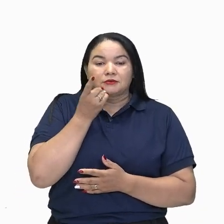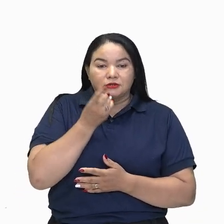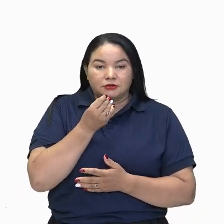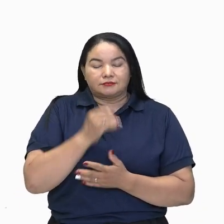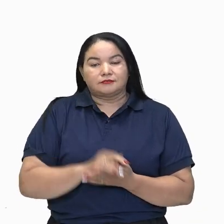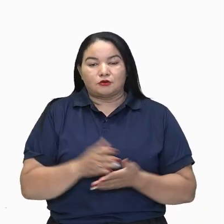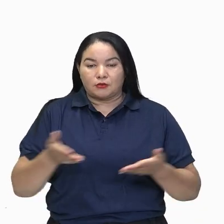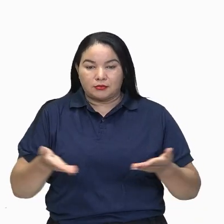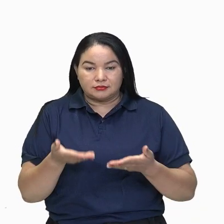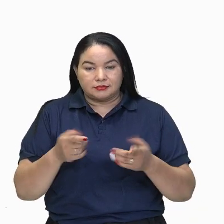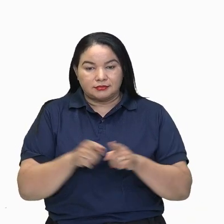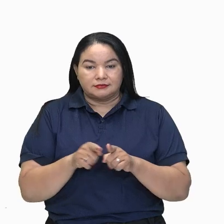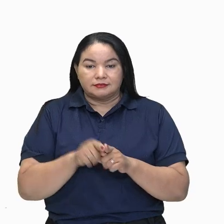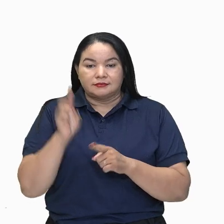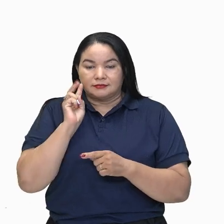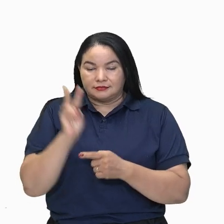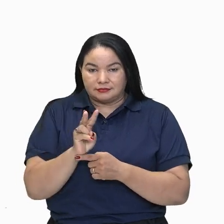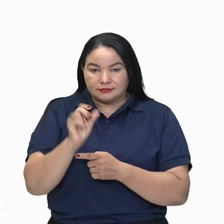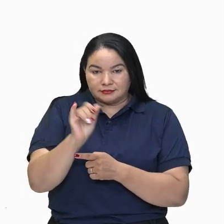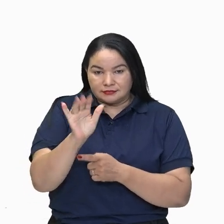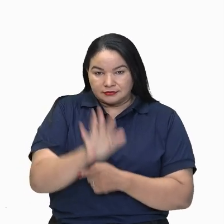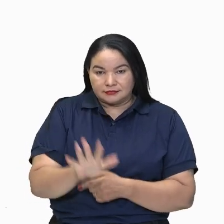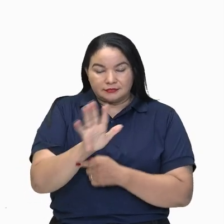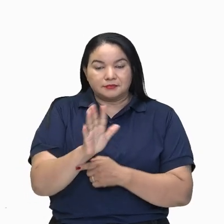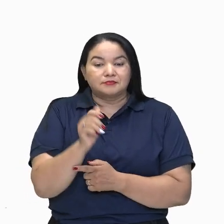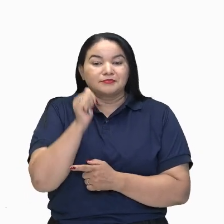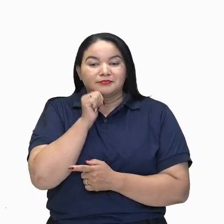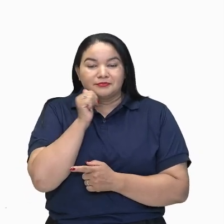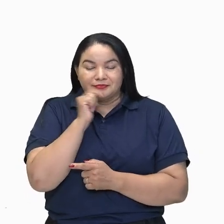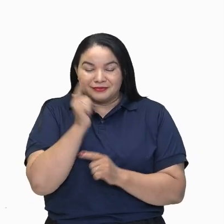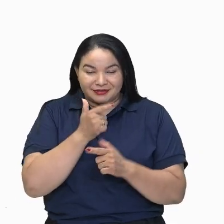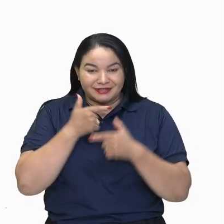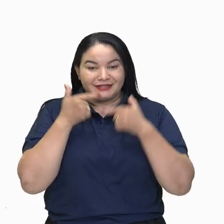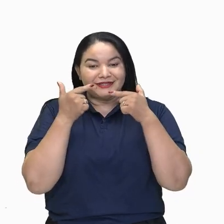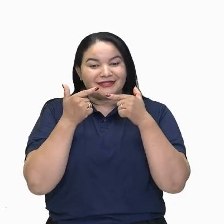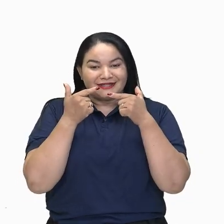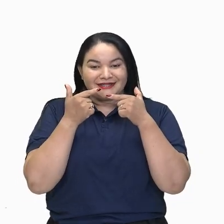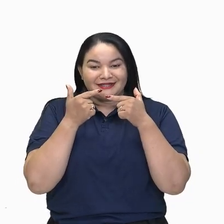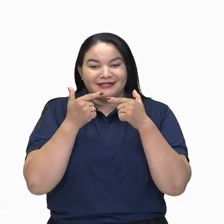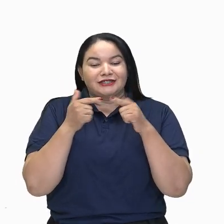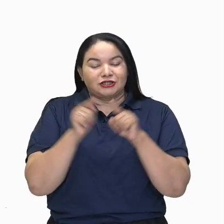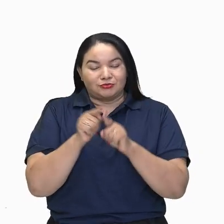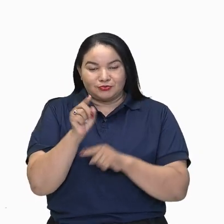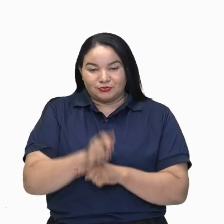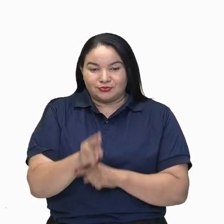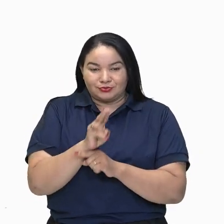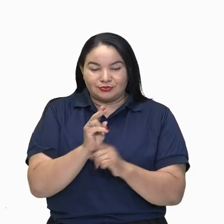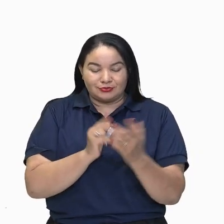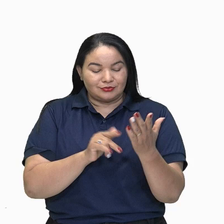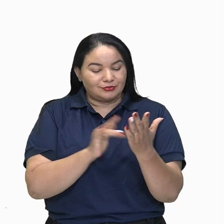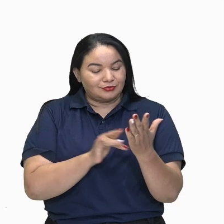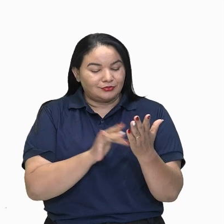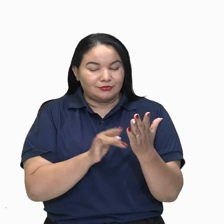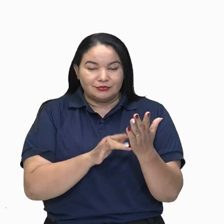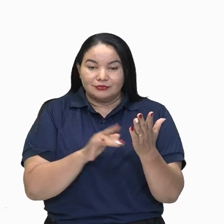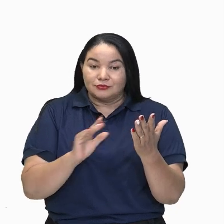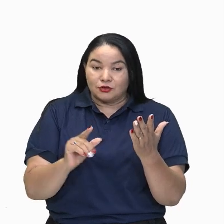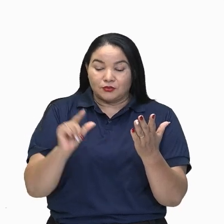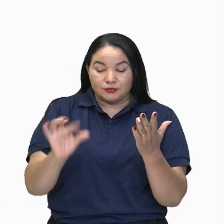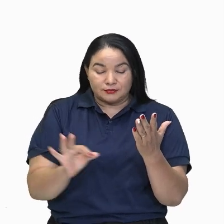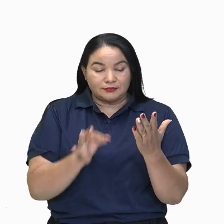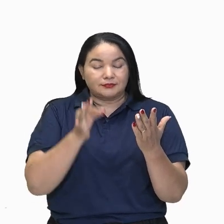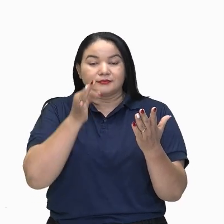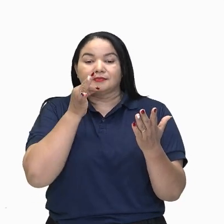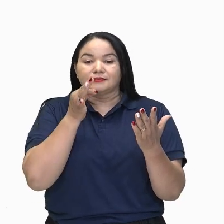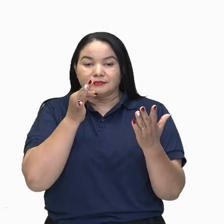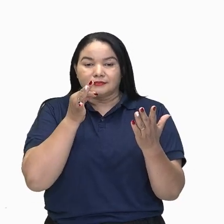bem criativa, né? Uma moça sorridente, utilizando um celular, e a xícara com um café, que é algo